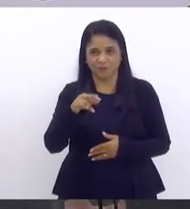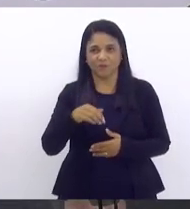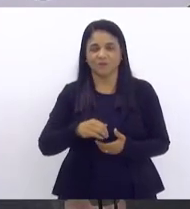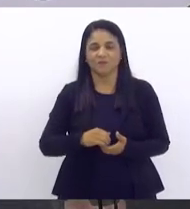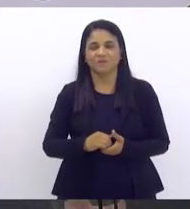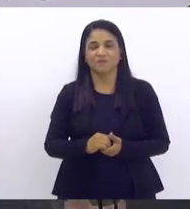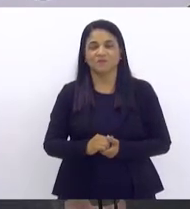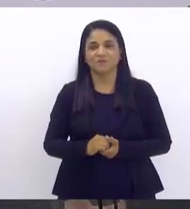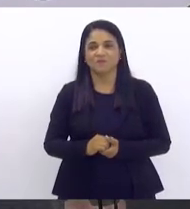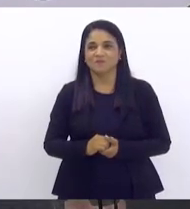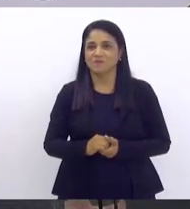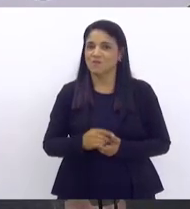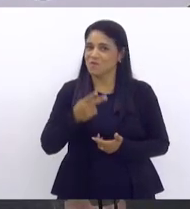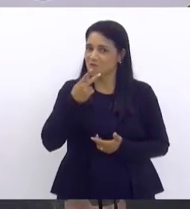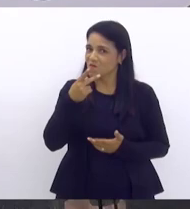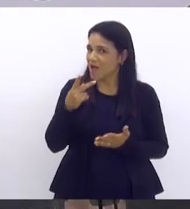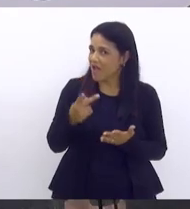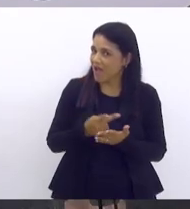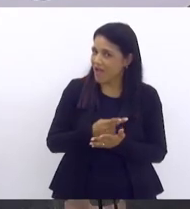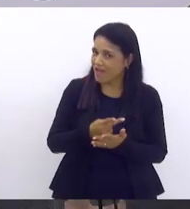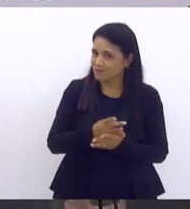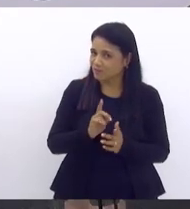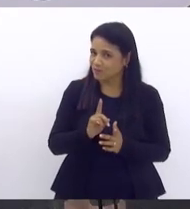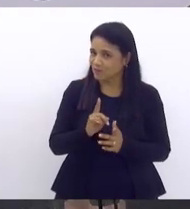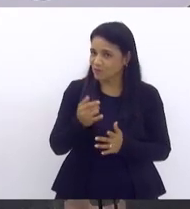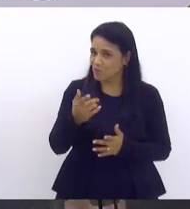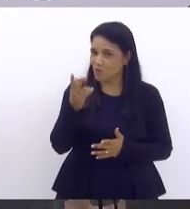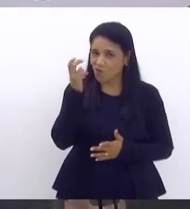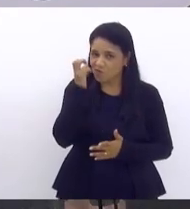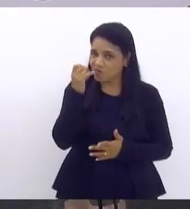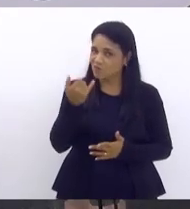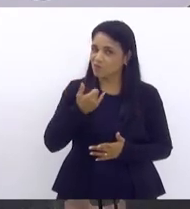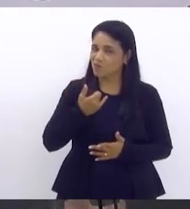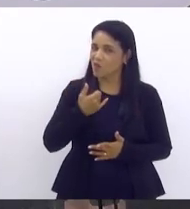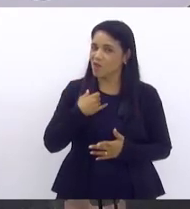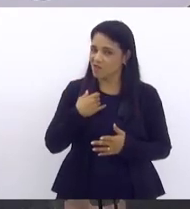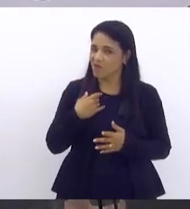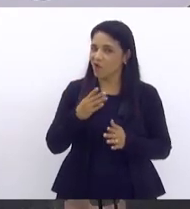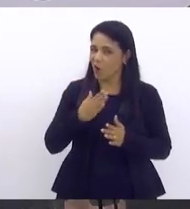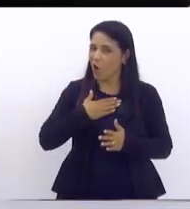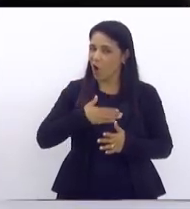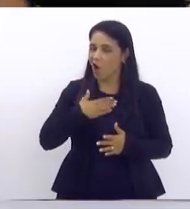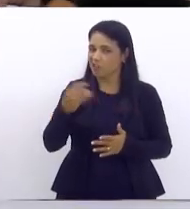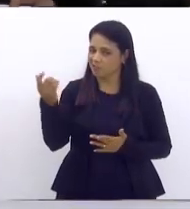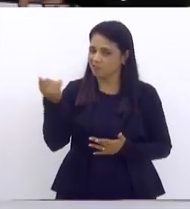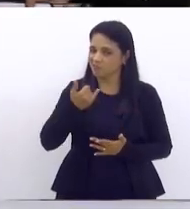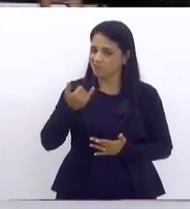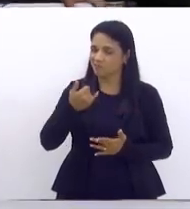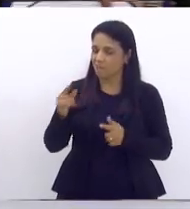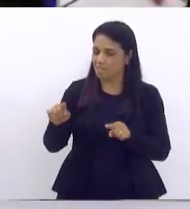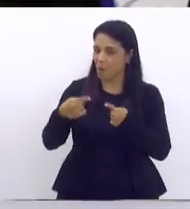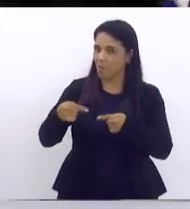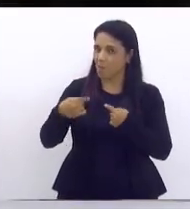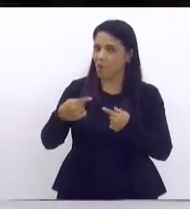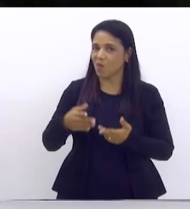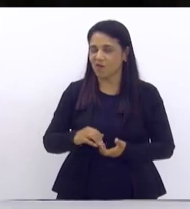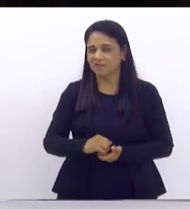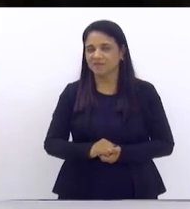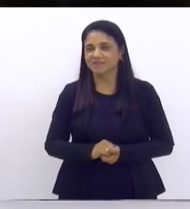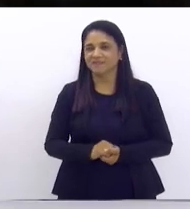Você não fala coisa errada no meu ouvido aqui, que ele gosta de falar uns impalpérios para mim, tem hora. Meu irmão querido.